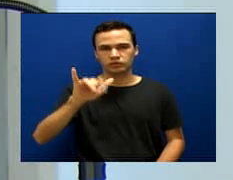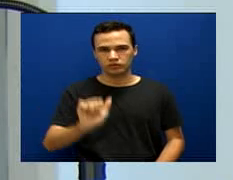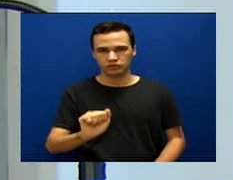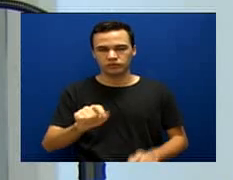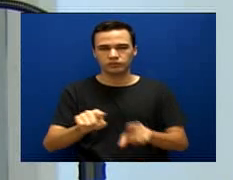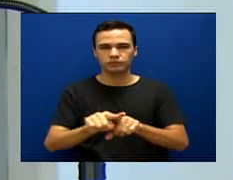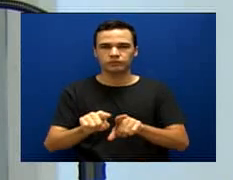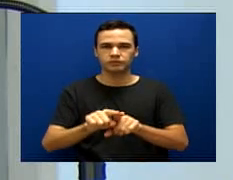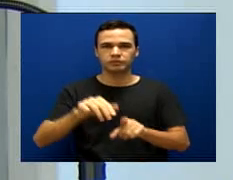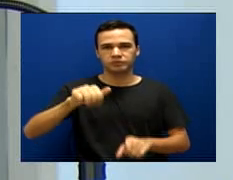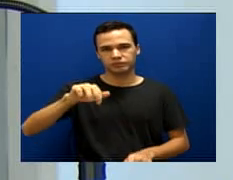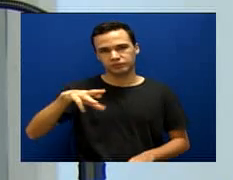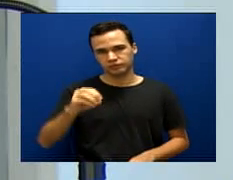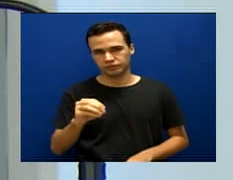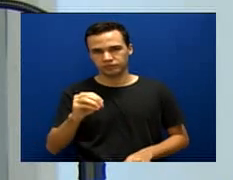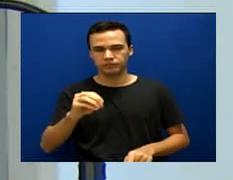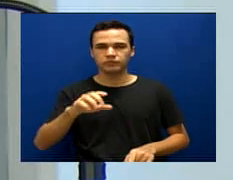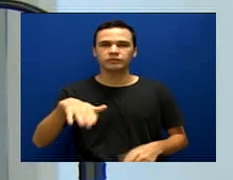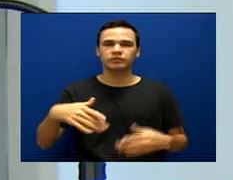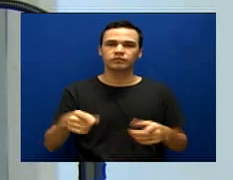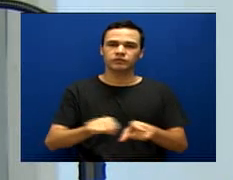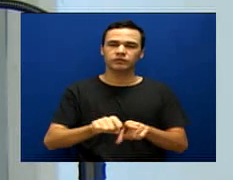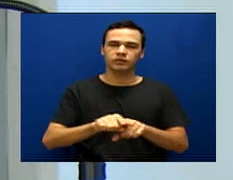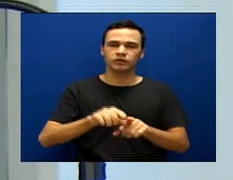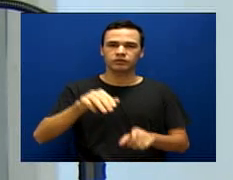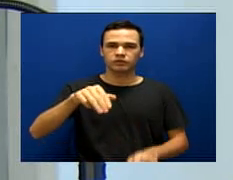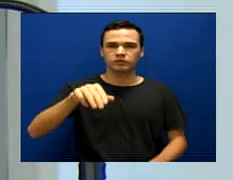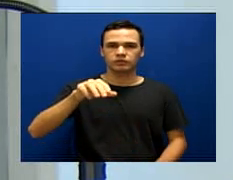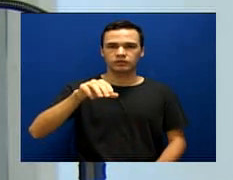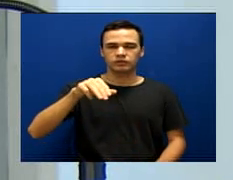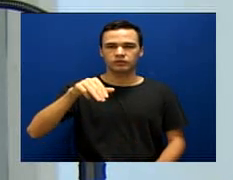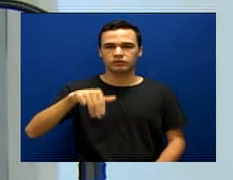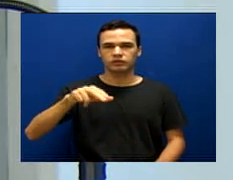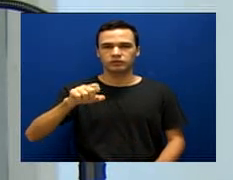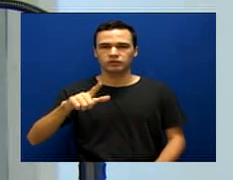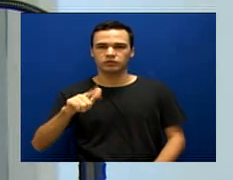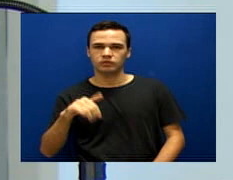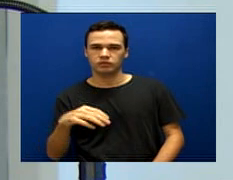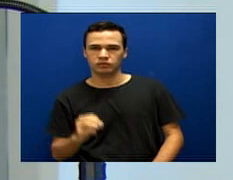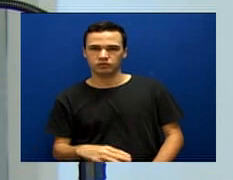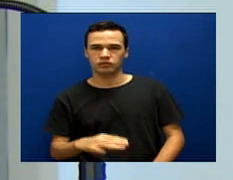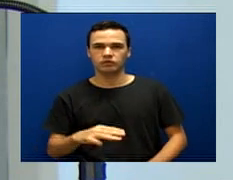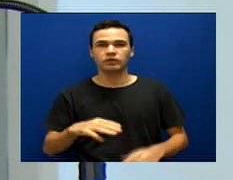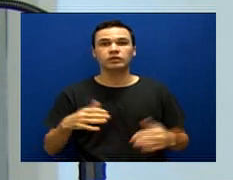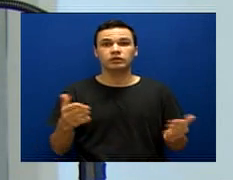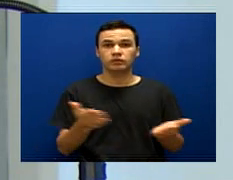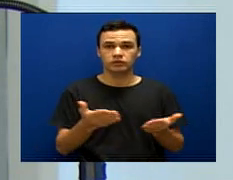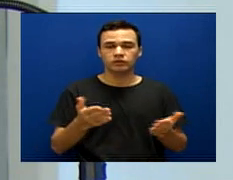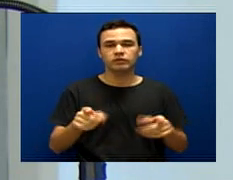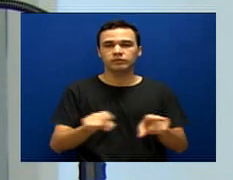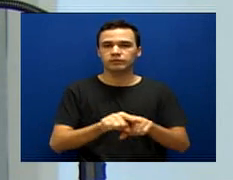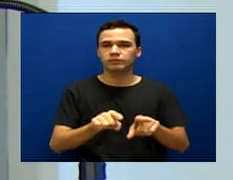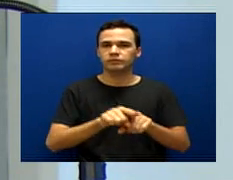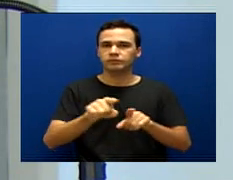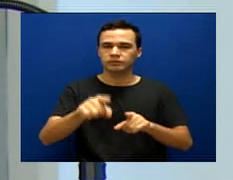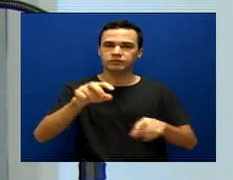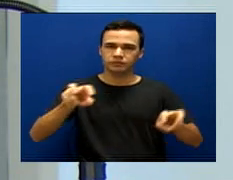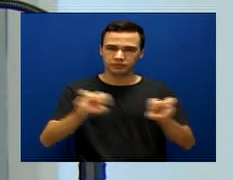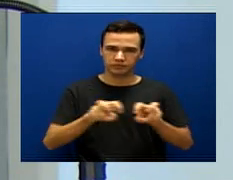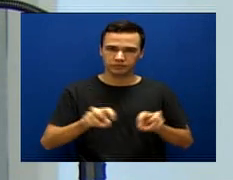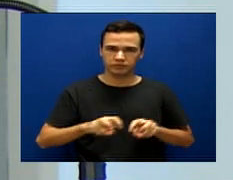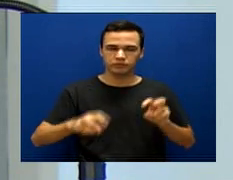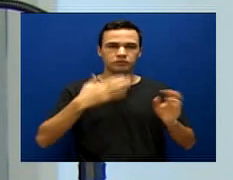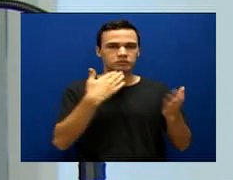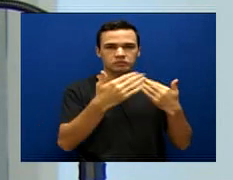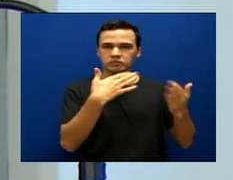de Silos, Mário Tanigawa e Nelson Tadeu Cancelara. Além do público presente na plateia, que poderá fazer uso